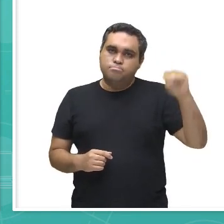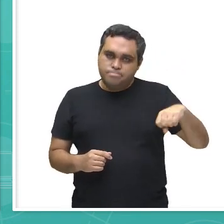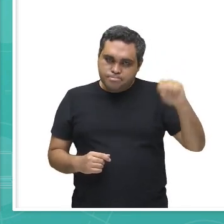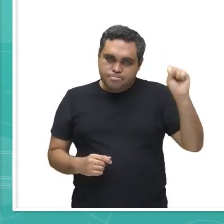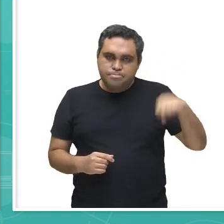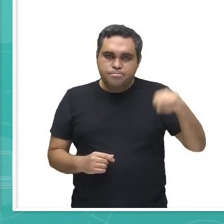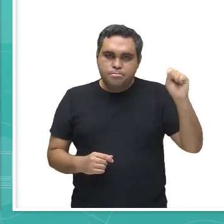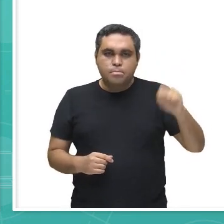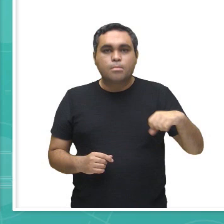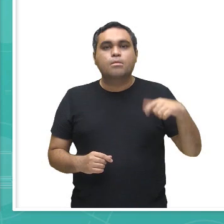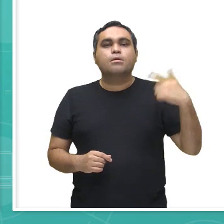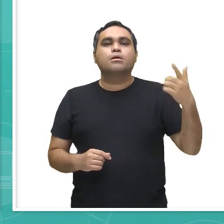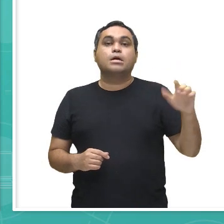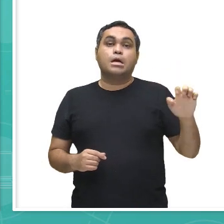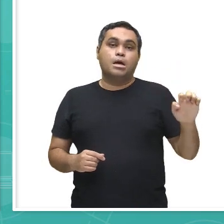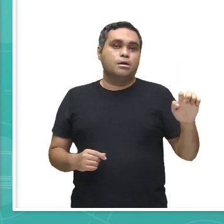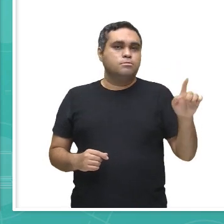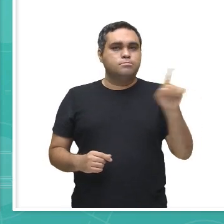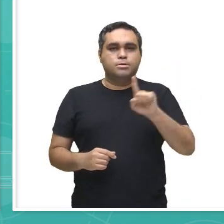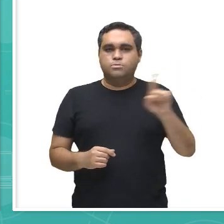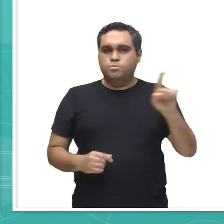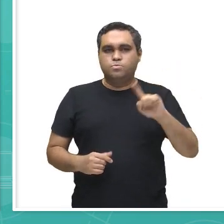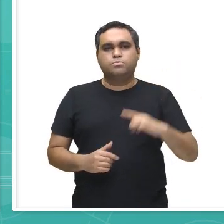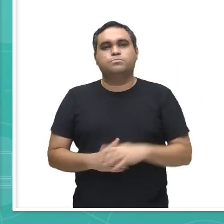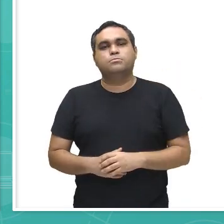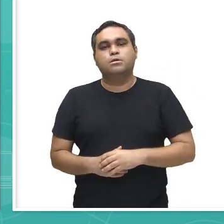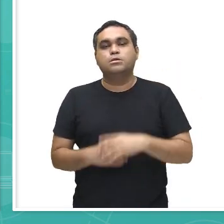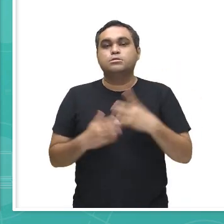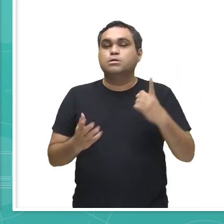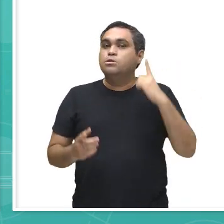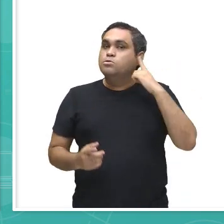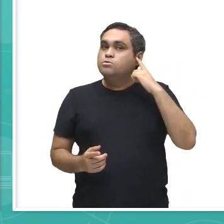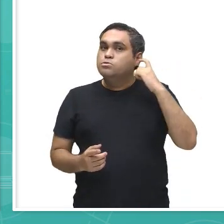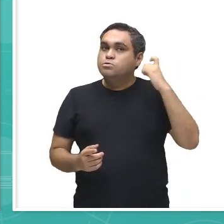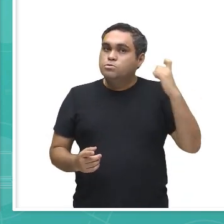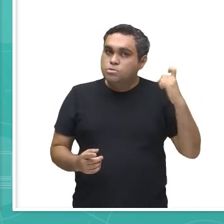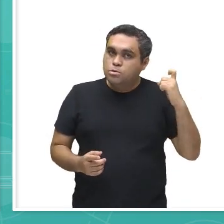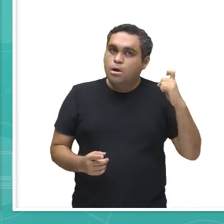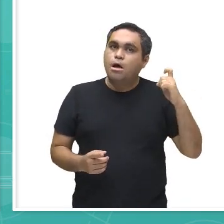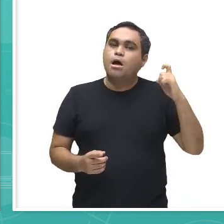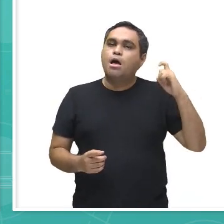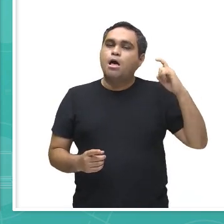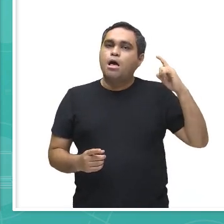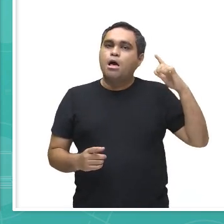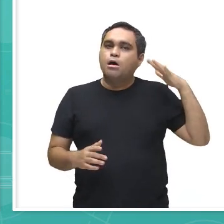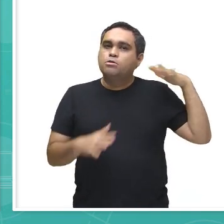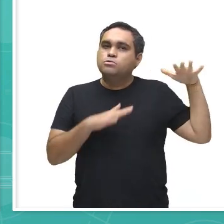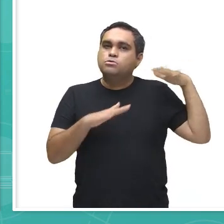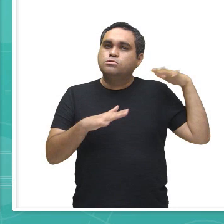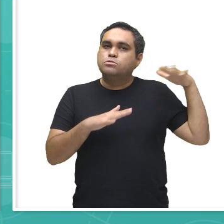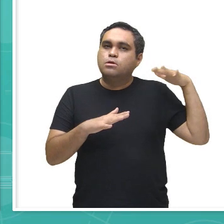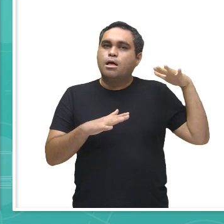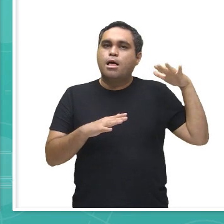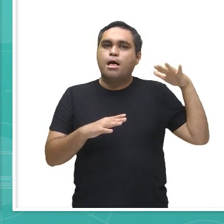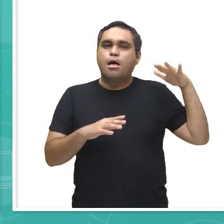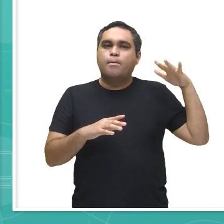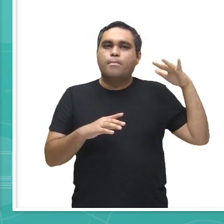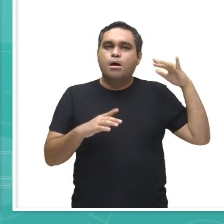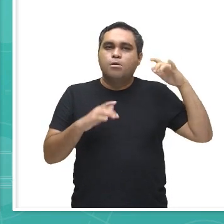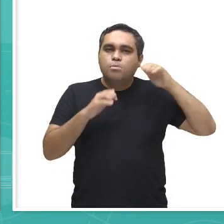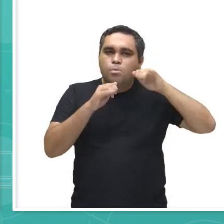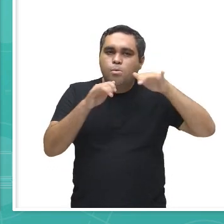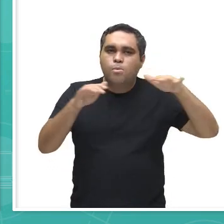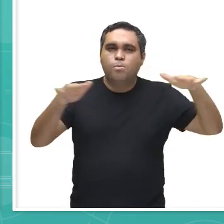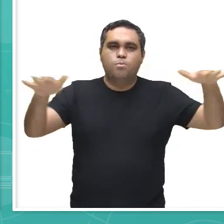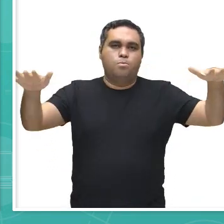Exemplos de matéria. E a E, não, tá? Então, o som, ele é uma vibração que se propaga pelo ar,